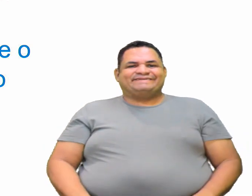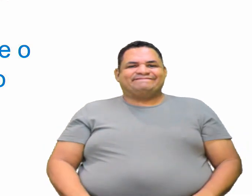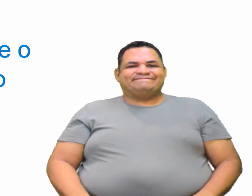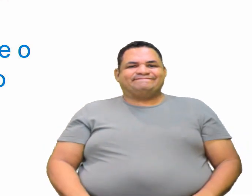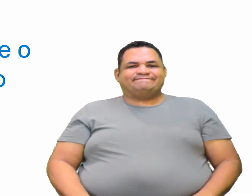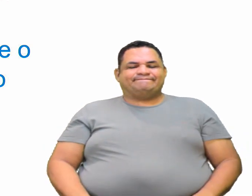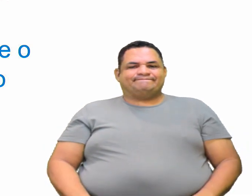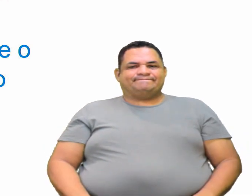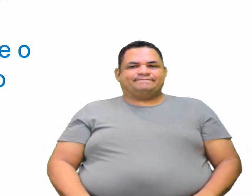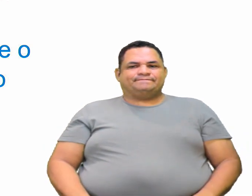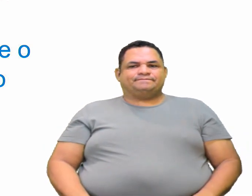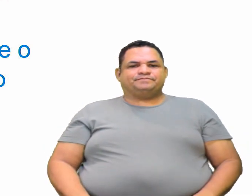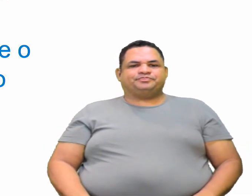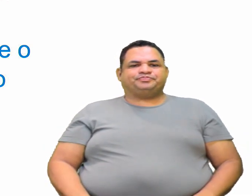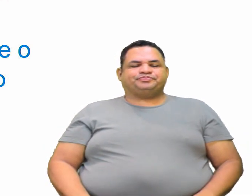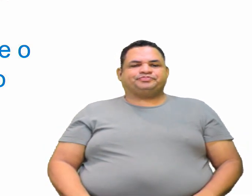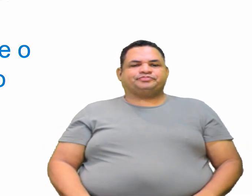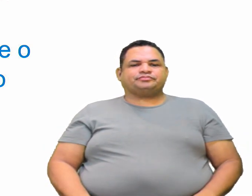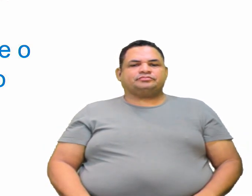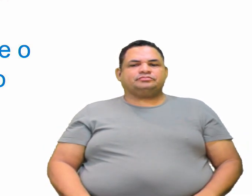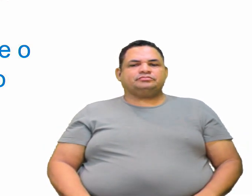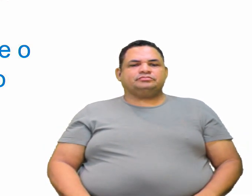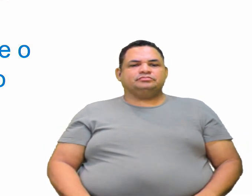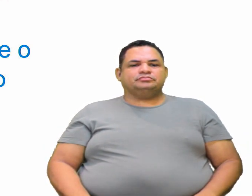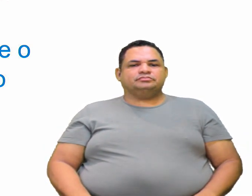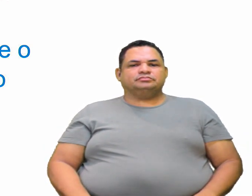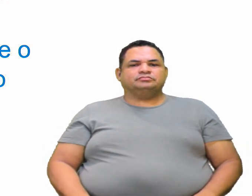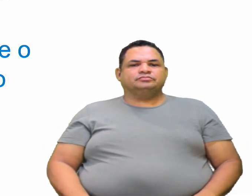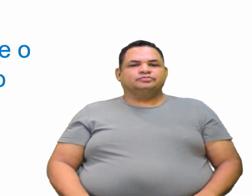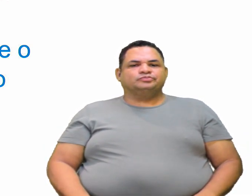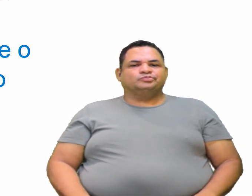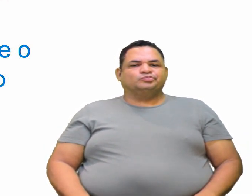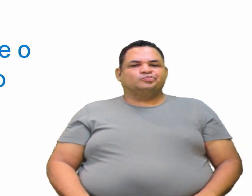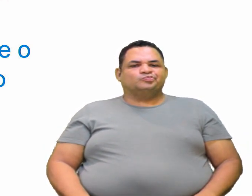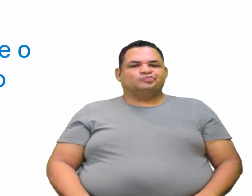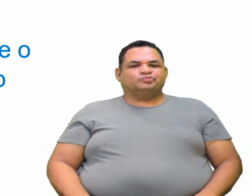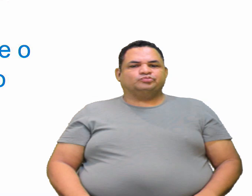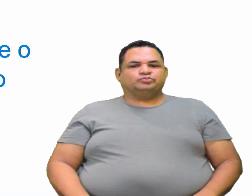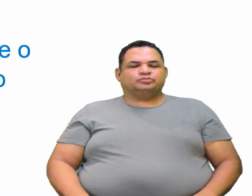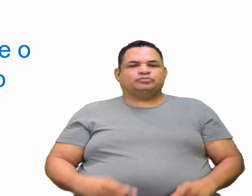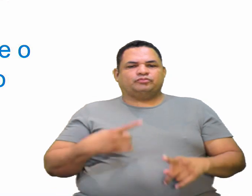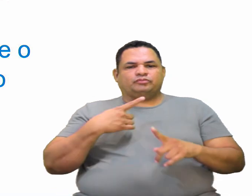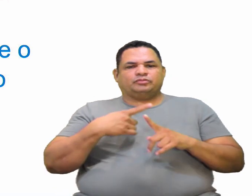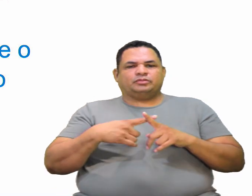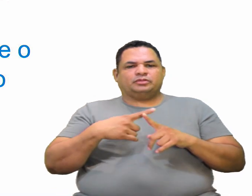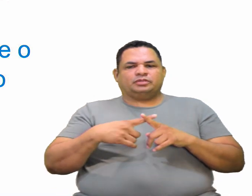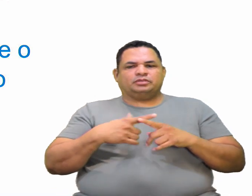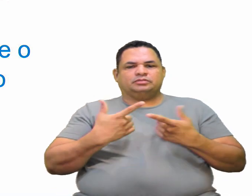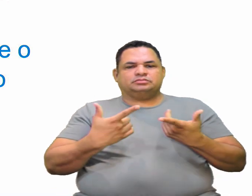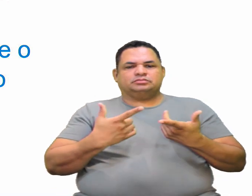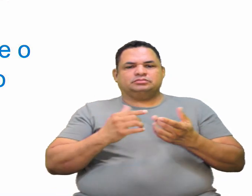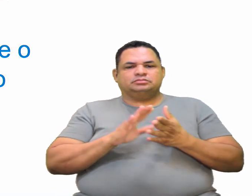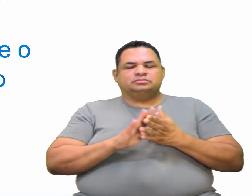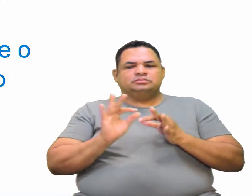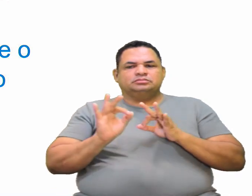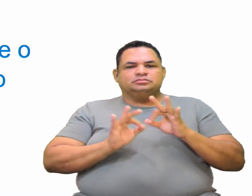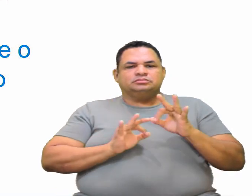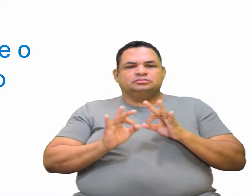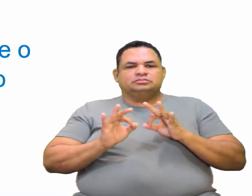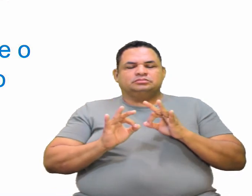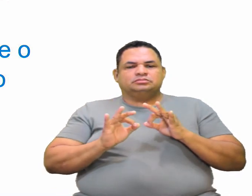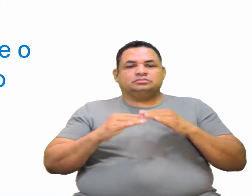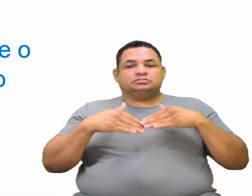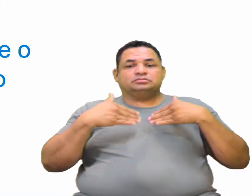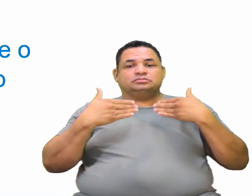caramba, eu estou manjando de tudo. E a mutação, ela também tem essa eficiência, porque se não fosse elas, as apomorfias não